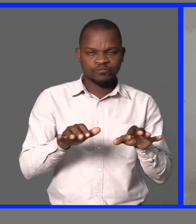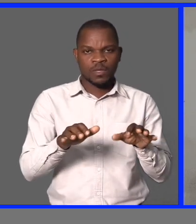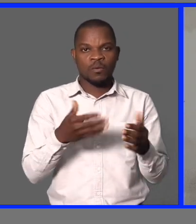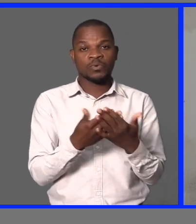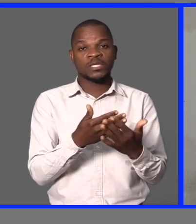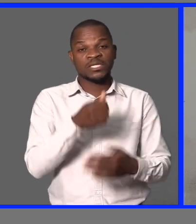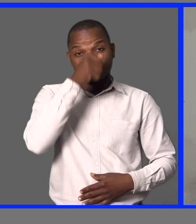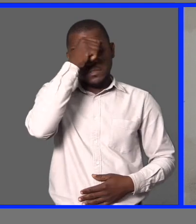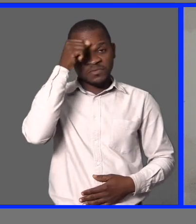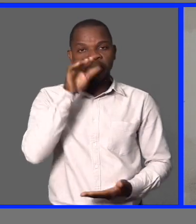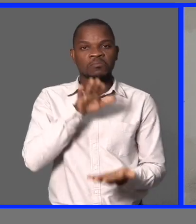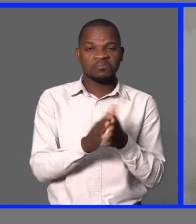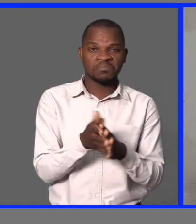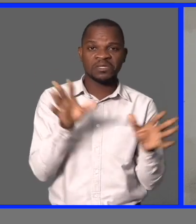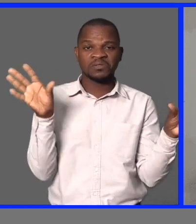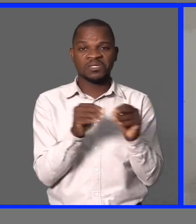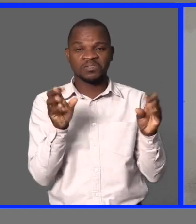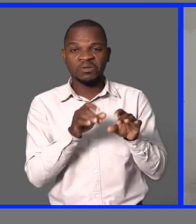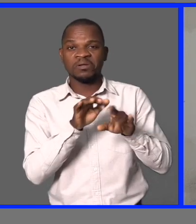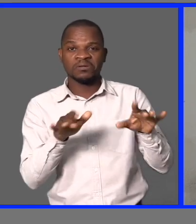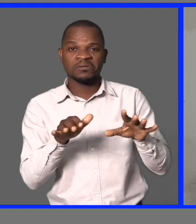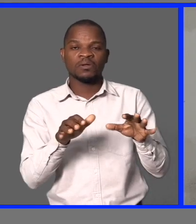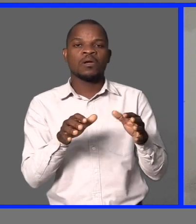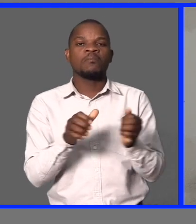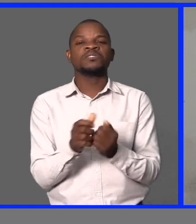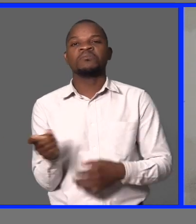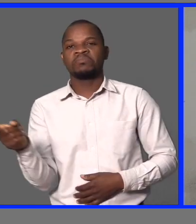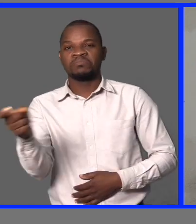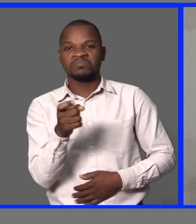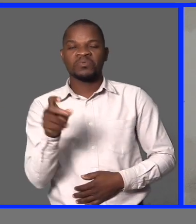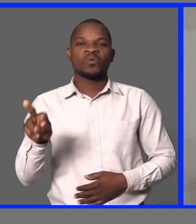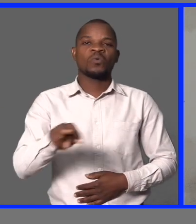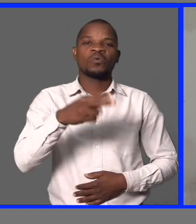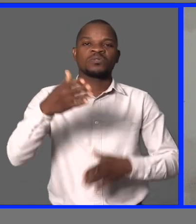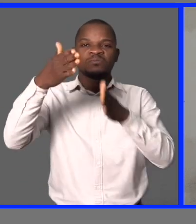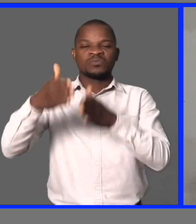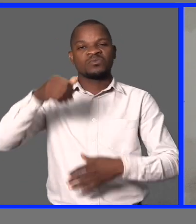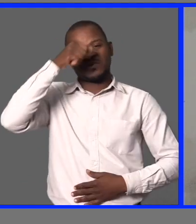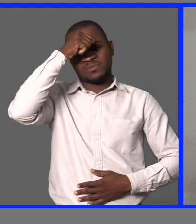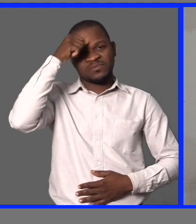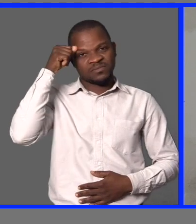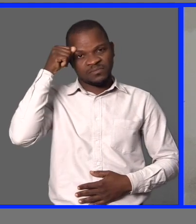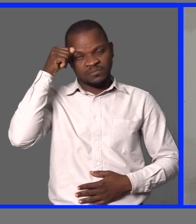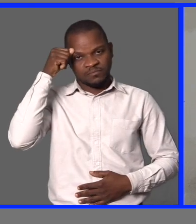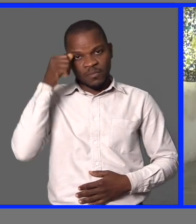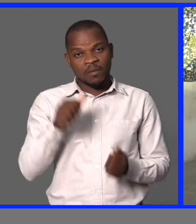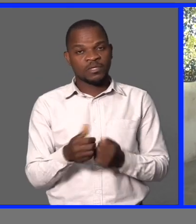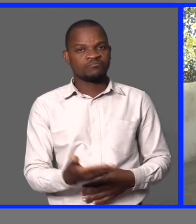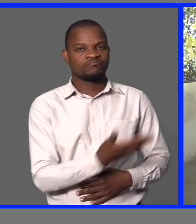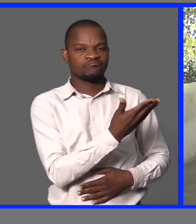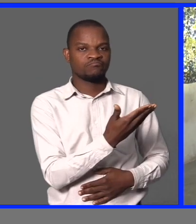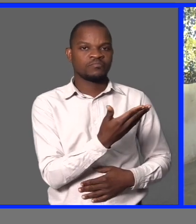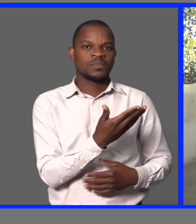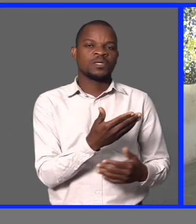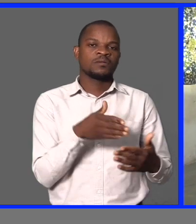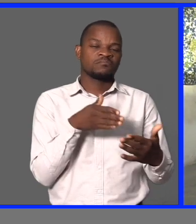começar a escrever sem o computador. Também não pode se pedir emprestado sempre o computador para poder fazer a monografia. Em